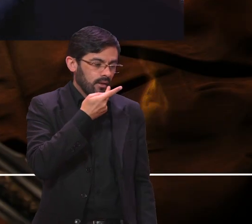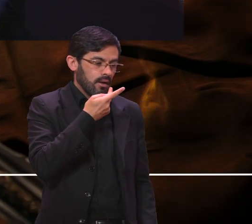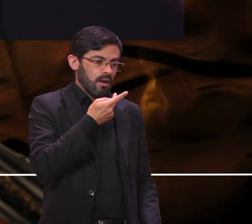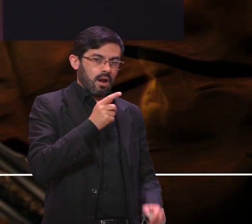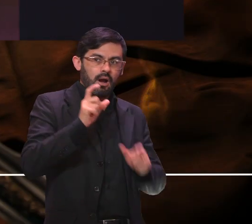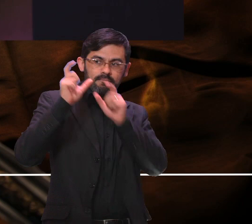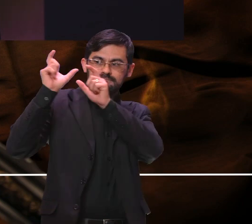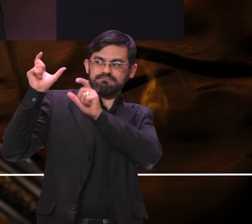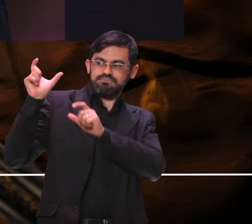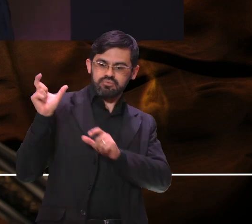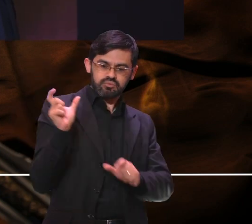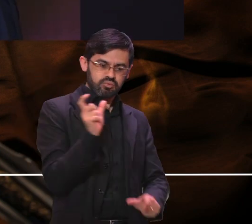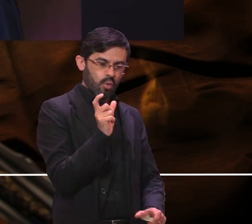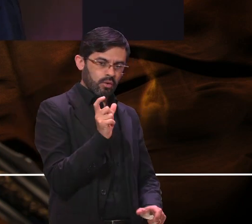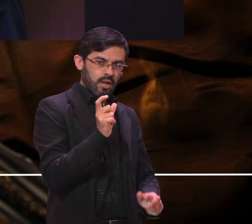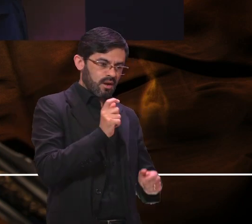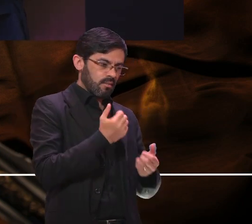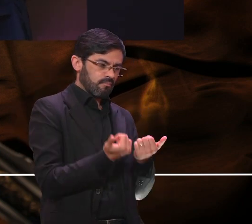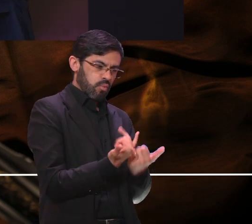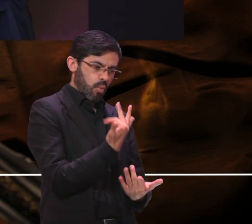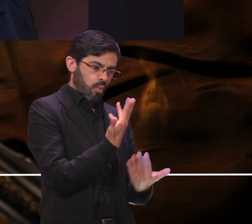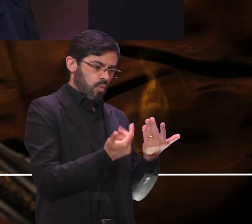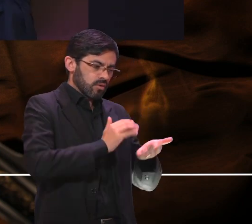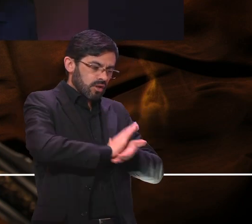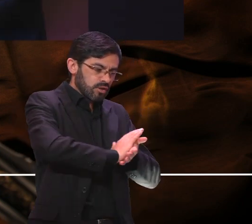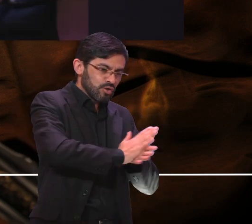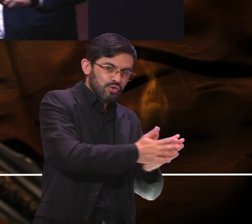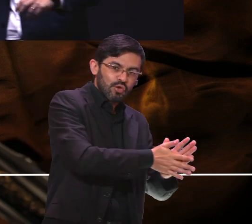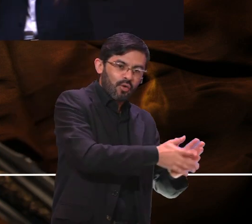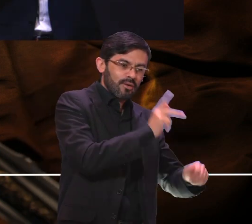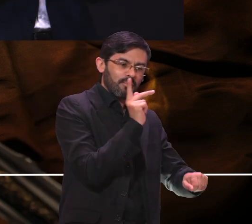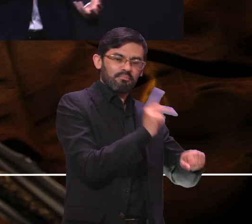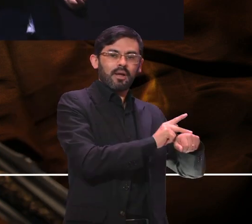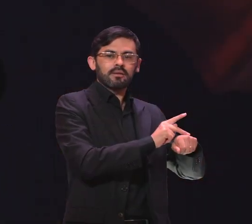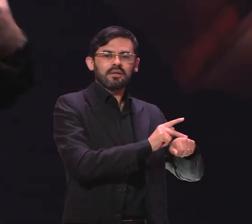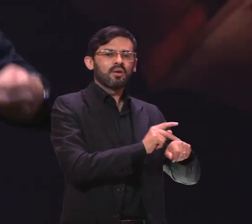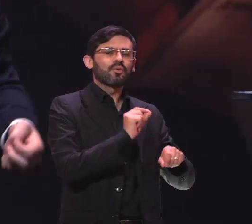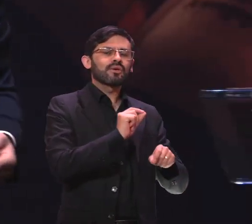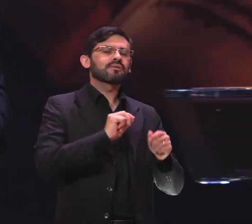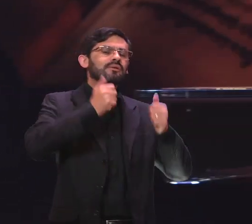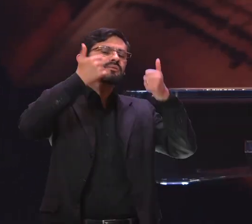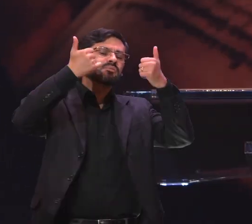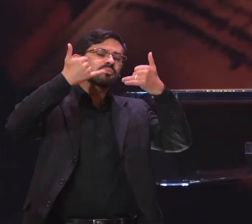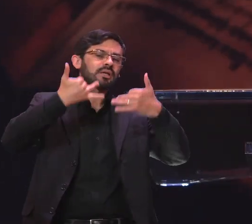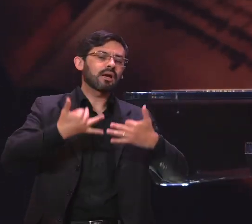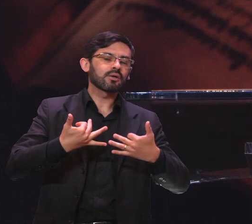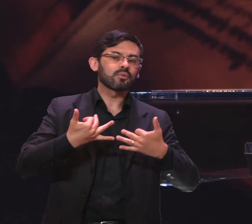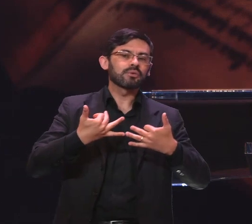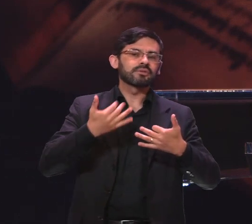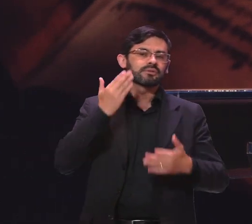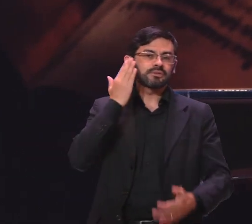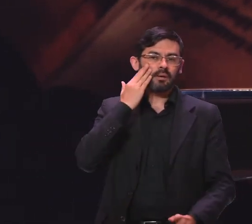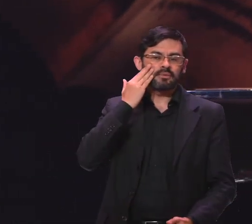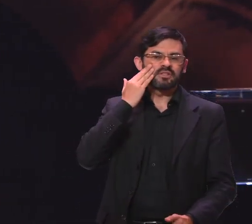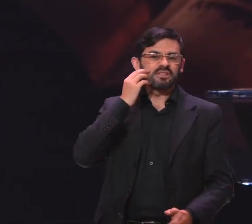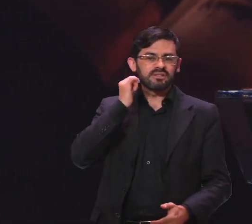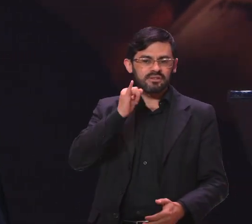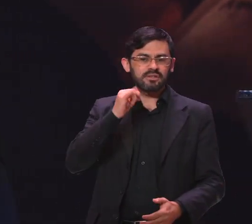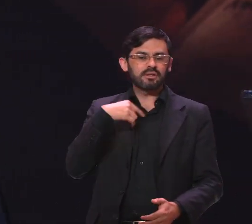é como um martelo que esmiuça a pedra. O que ele está falando? Quando a gente prova